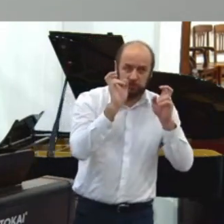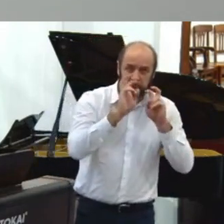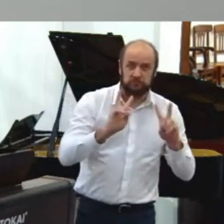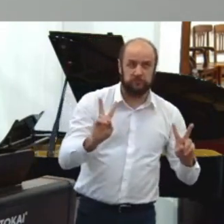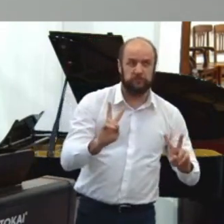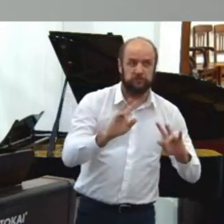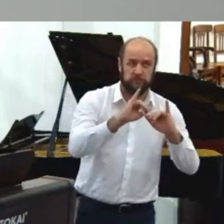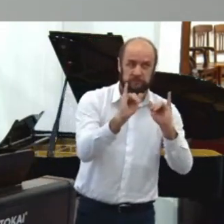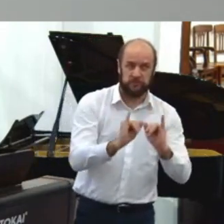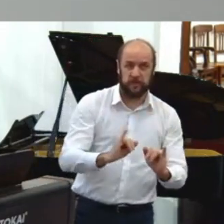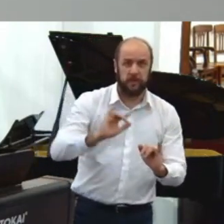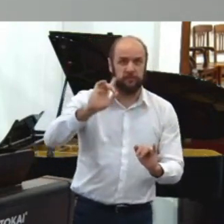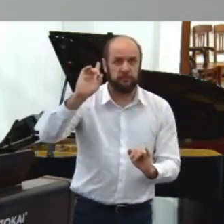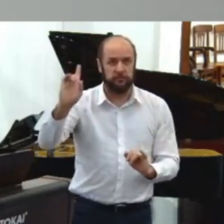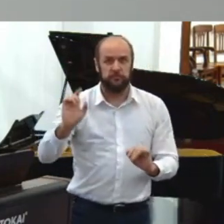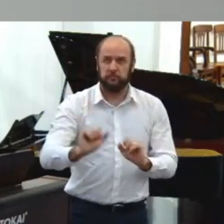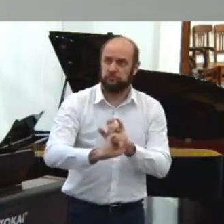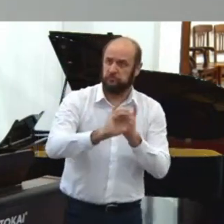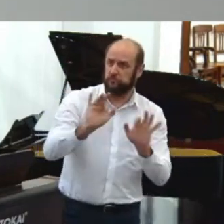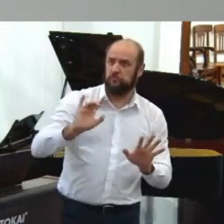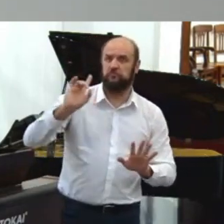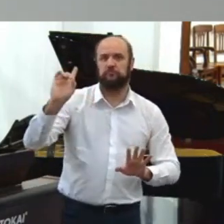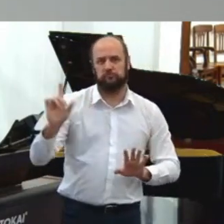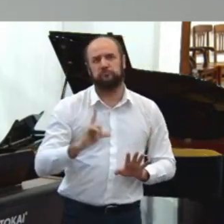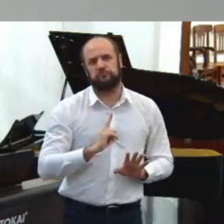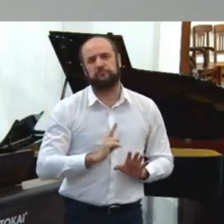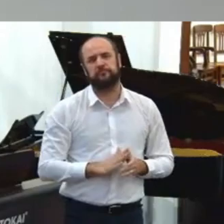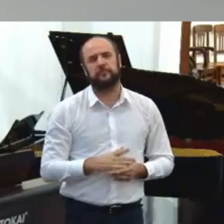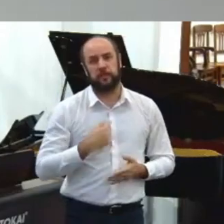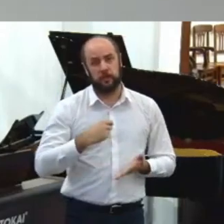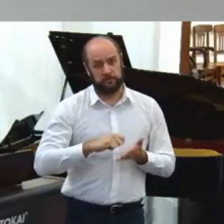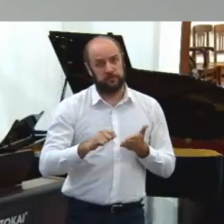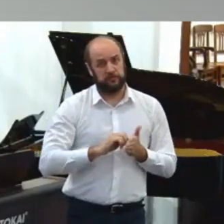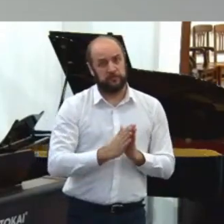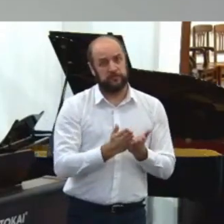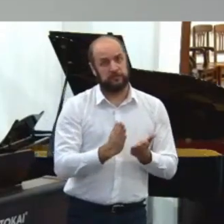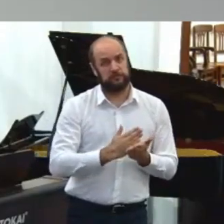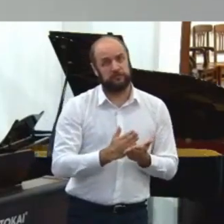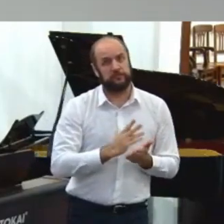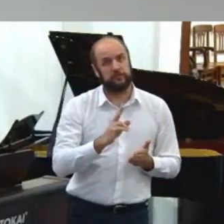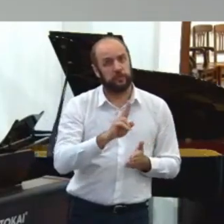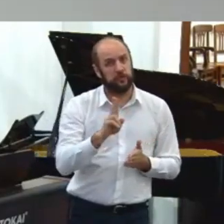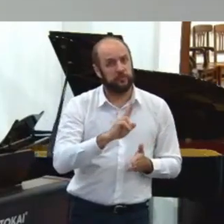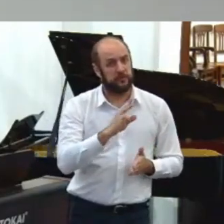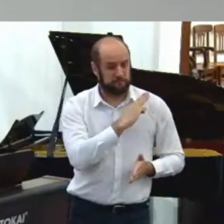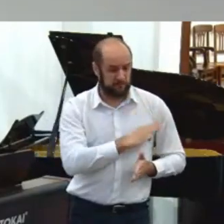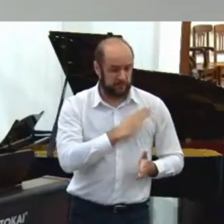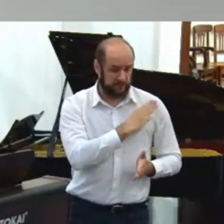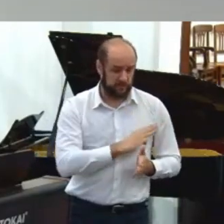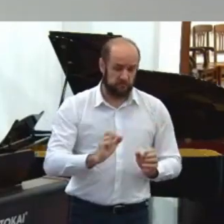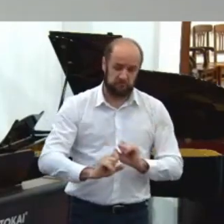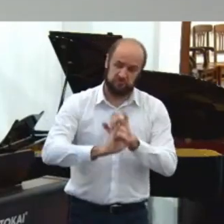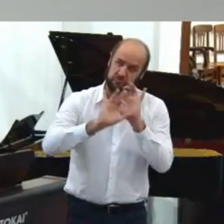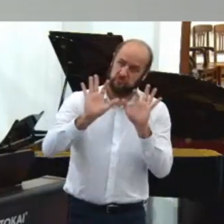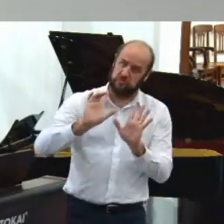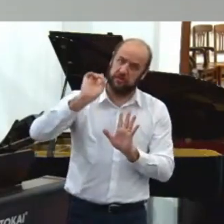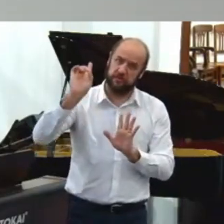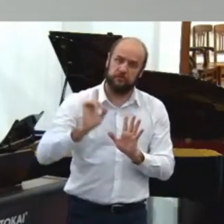à imagem de Deus, criados para a glória de Deus. Eu mesmo escrevi um livro com o nome Missões para a Glória de